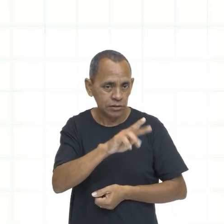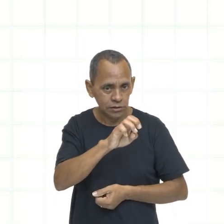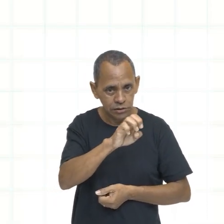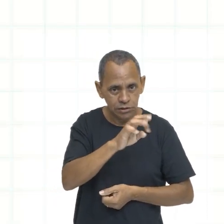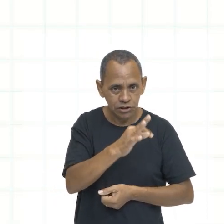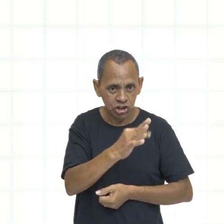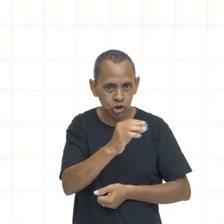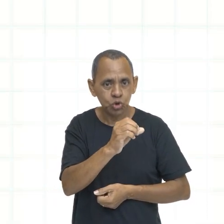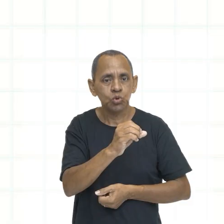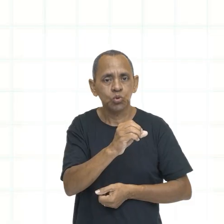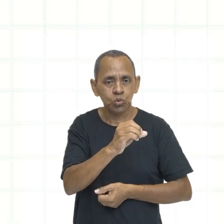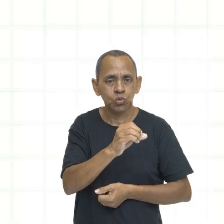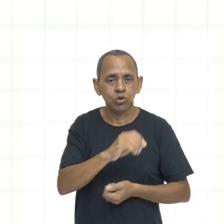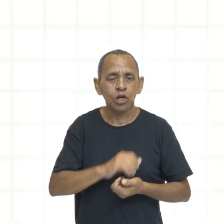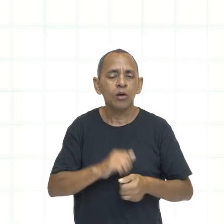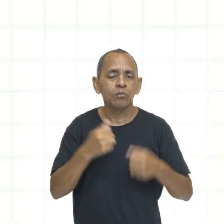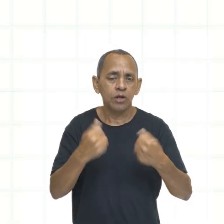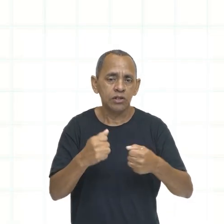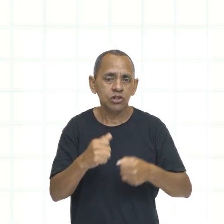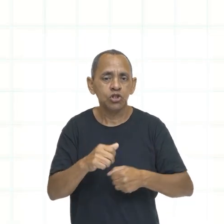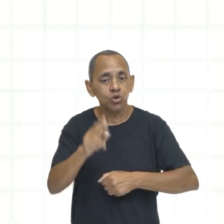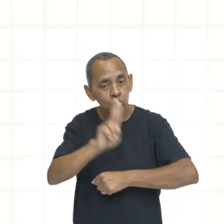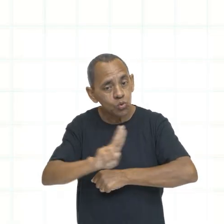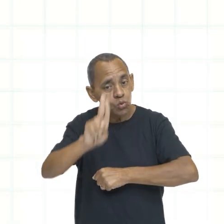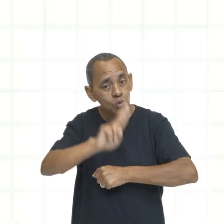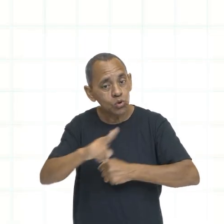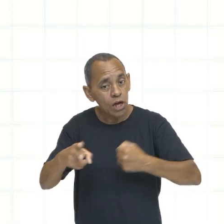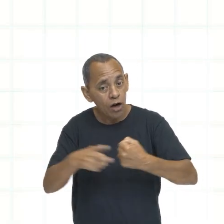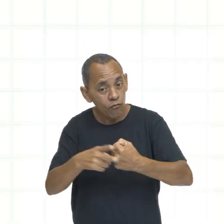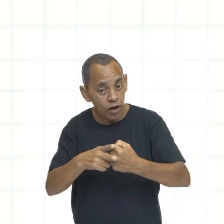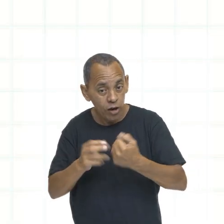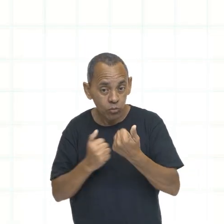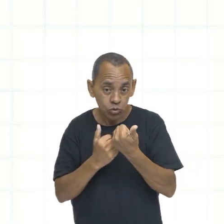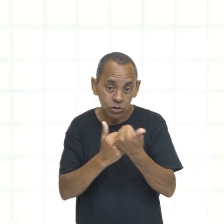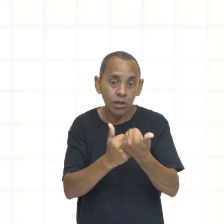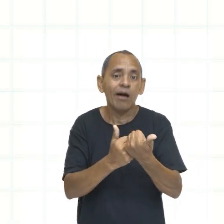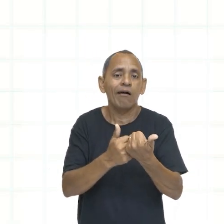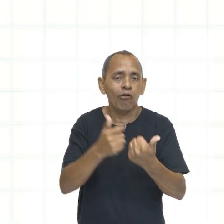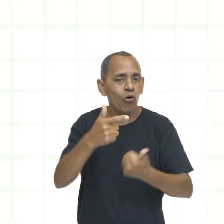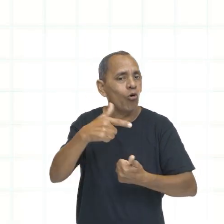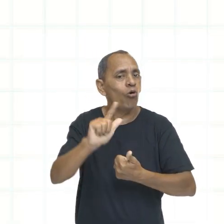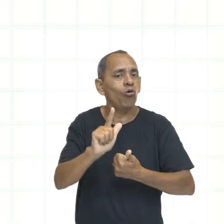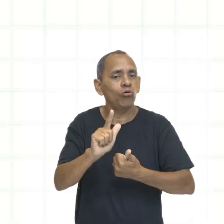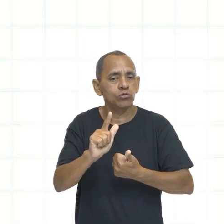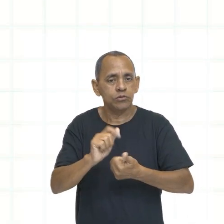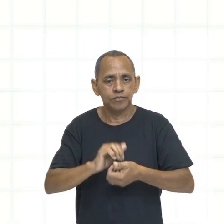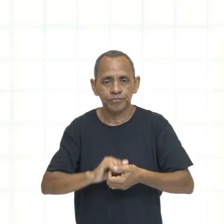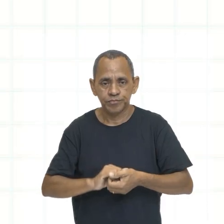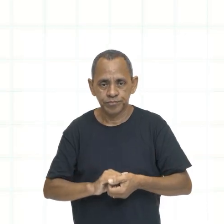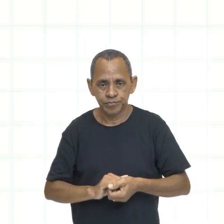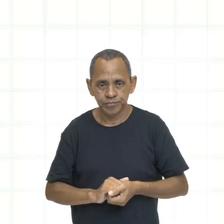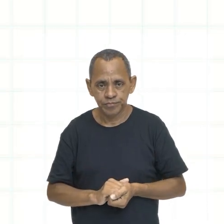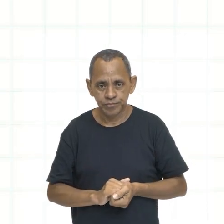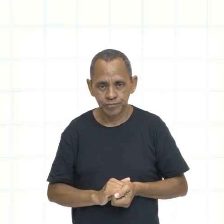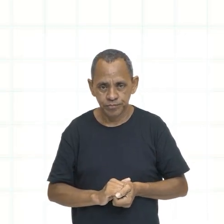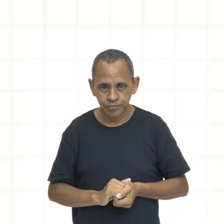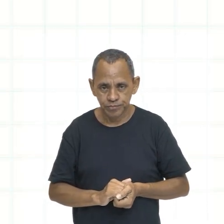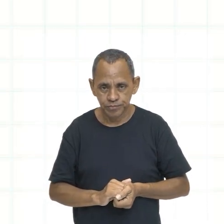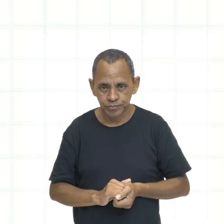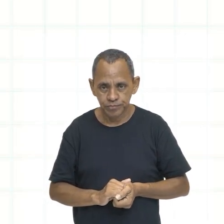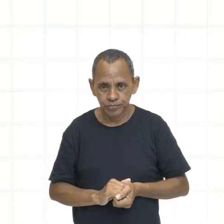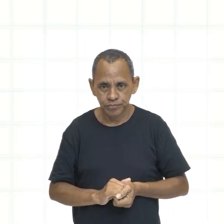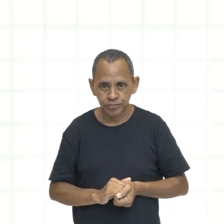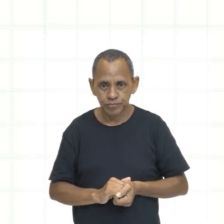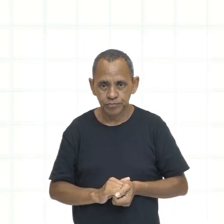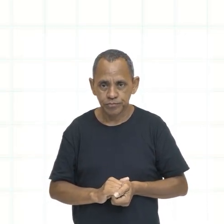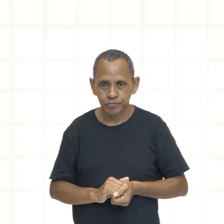forma regular, eu preciso utilizar um verbo auxiliar, tá certo? O verbo auxiliar do é o verbo mais